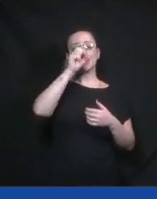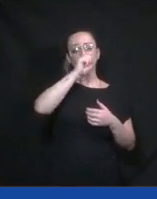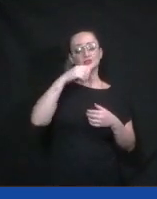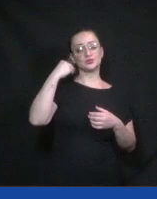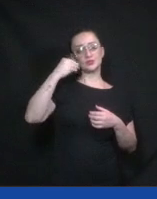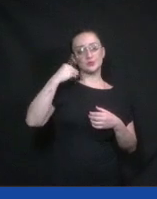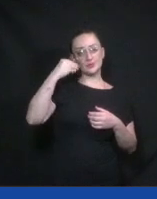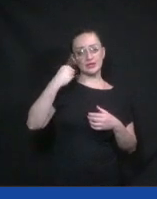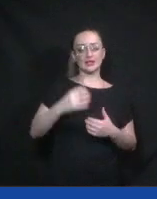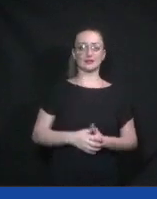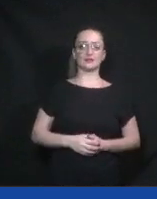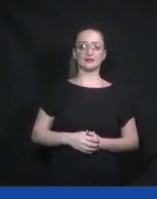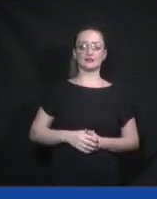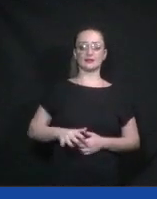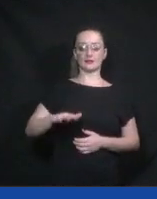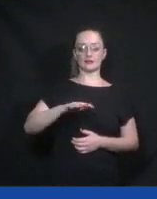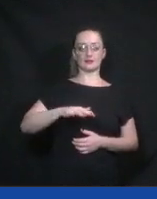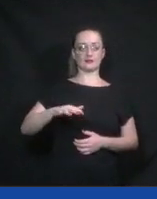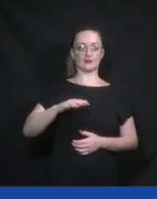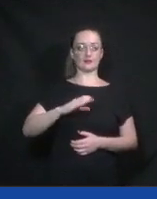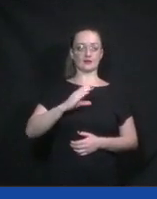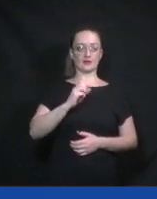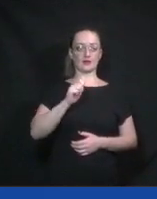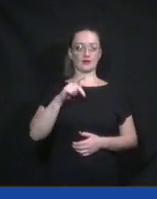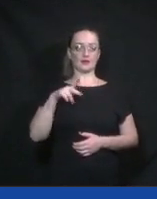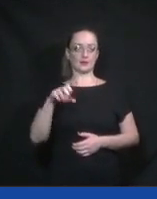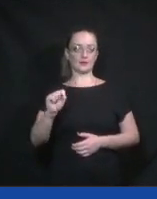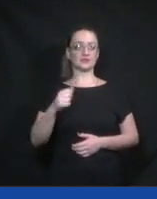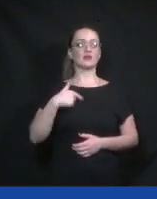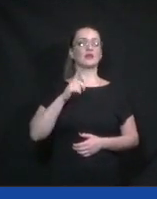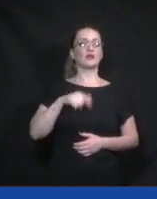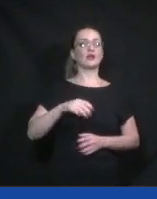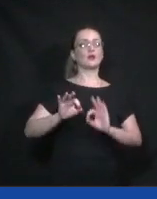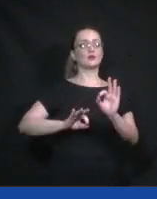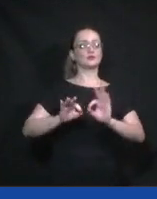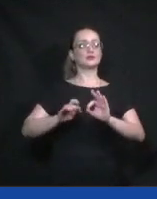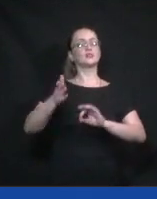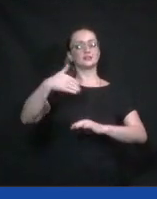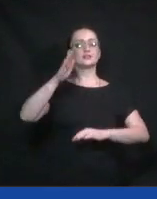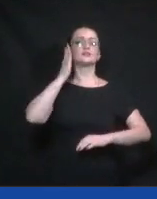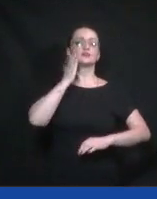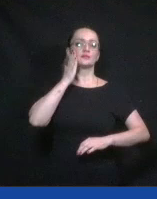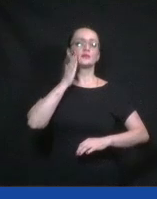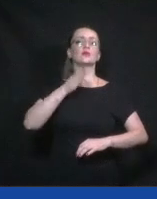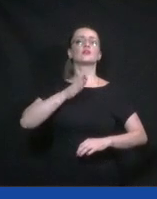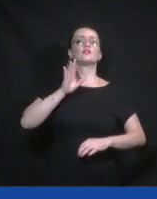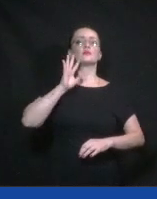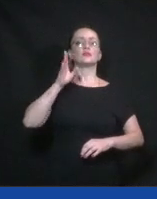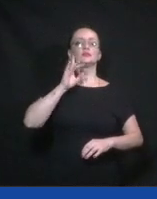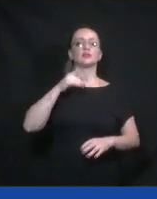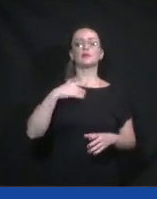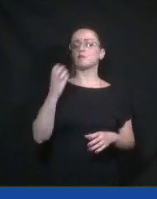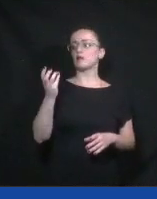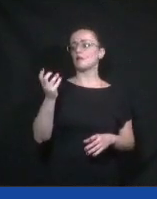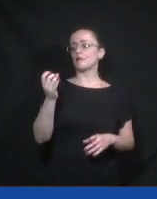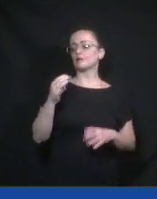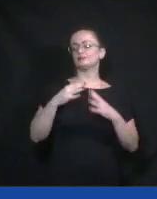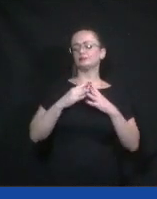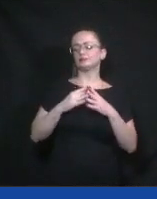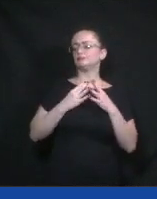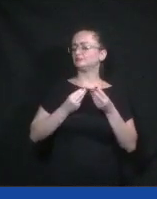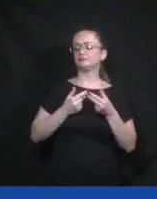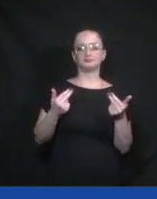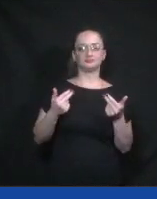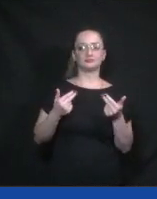as experiências no âmbito da raps de uma organização e como vocês devem imaginar carrega inúmeras complexidades